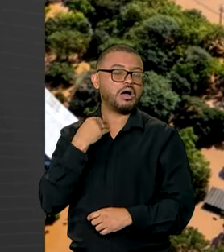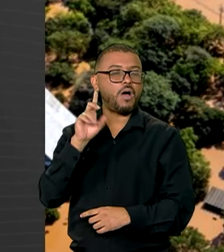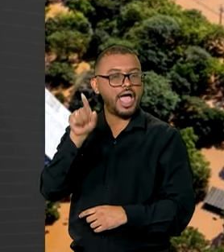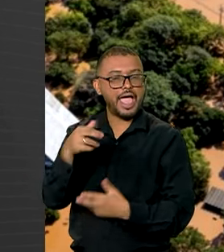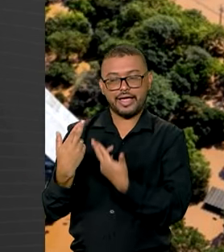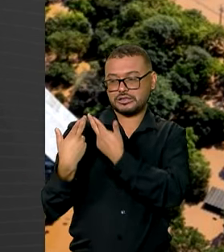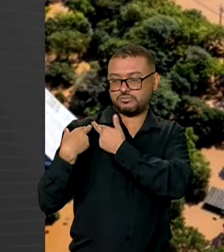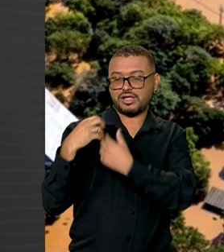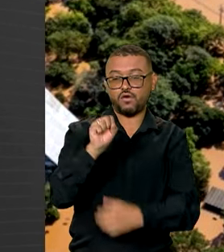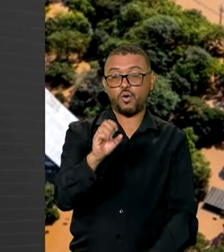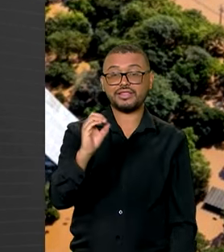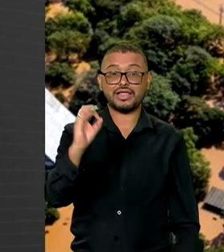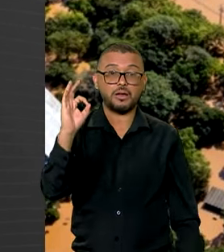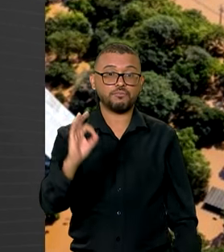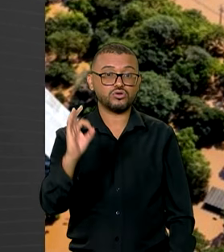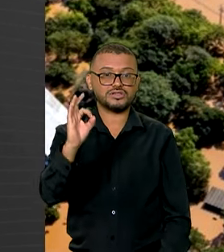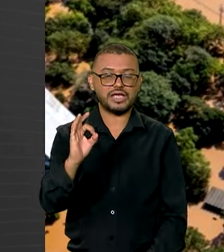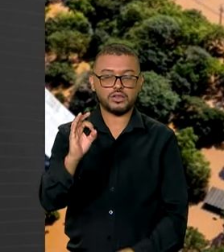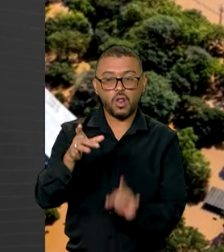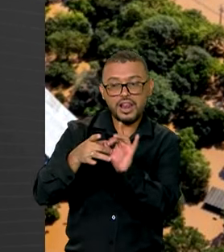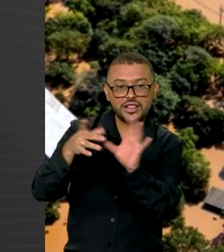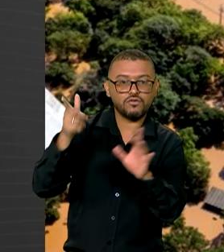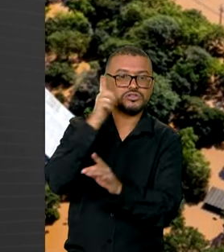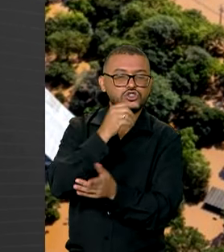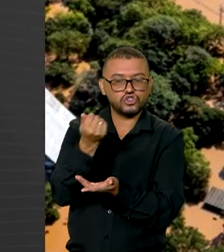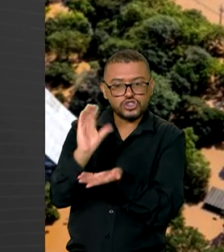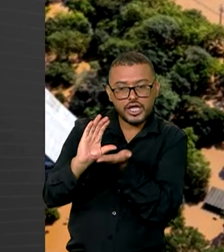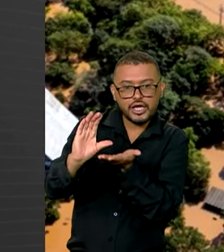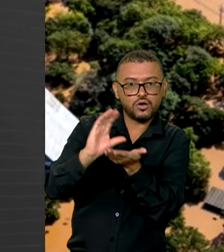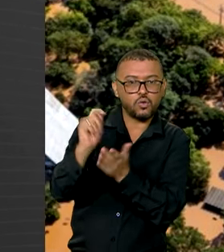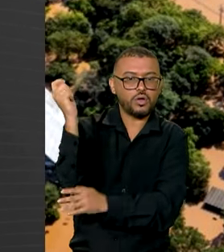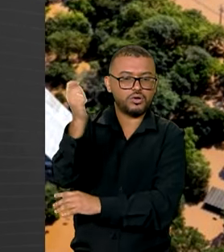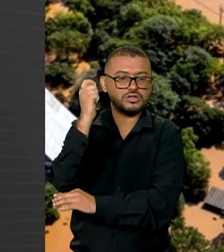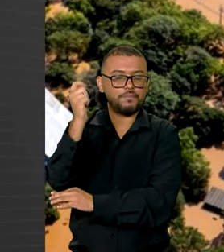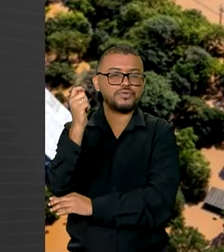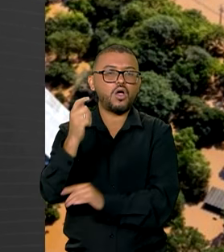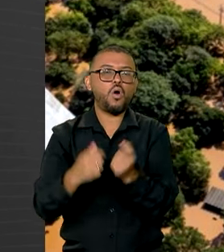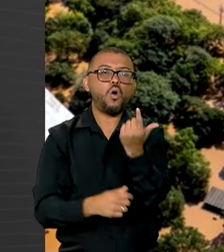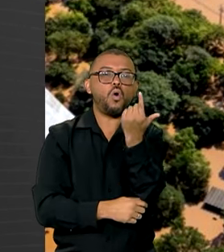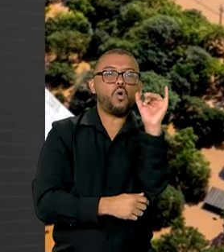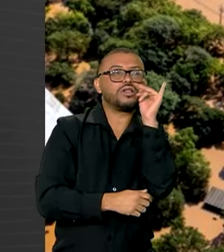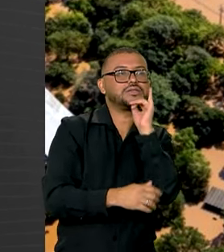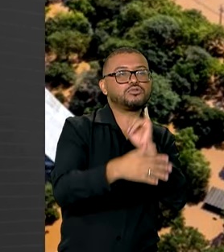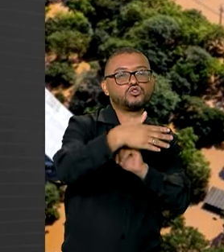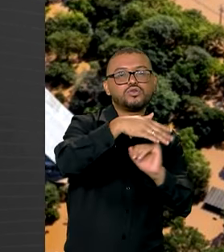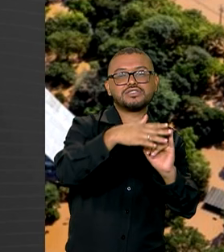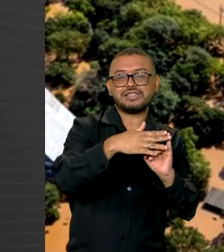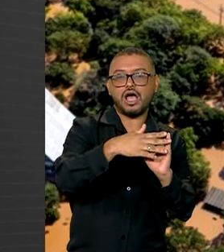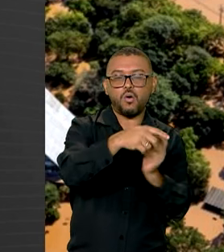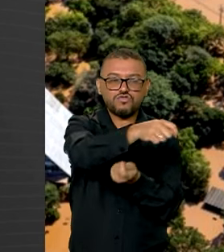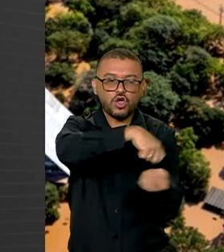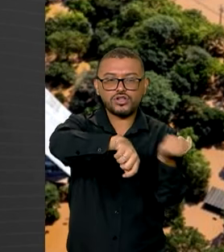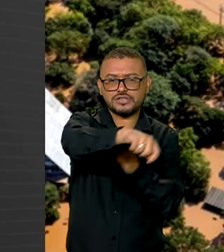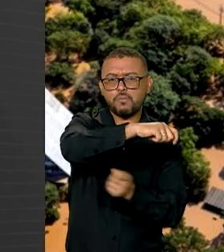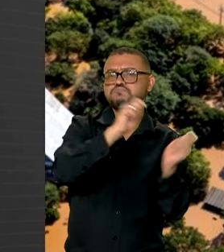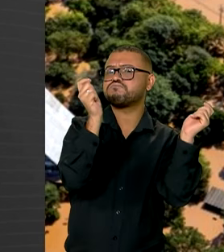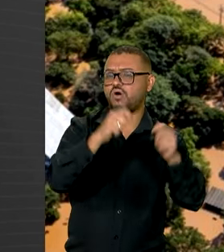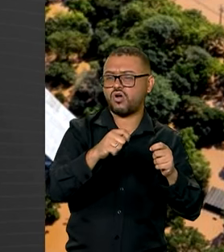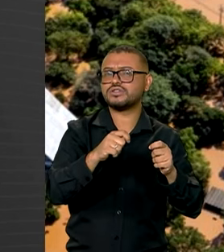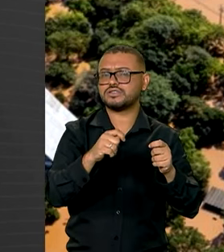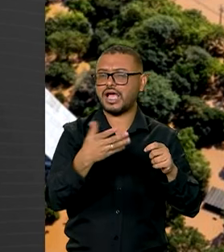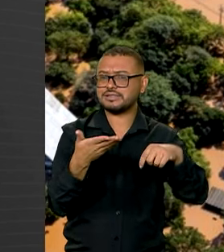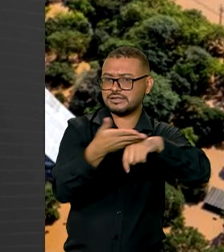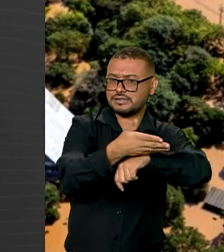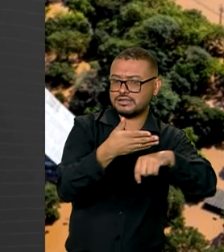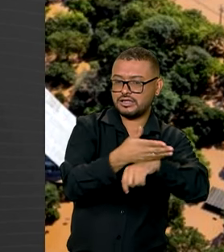por 80% do crédito no Rio Grande do Sul. Outras instituições financeiras também poderão aderir à iniciativa.